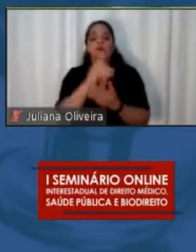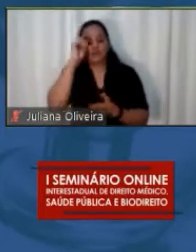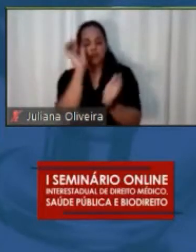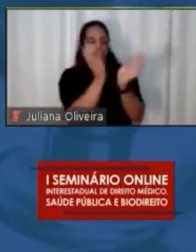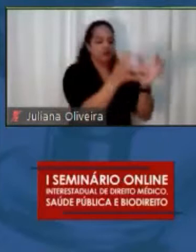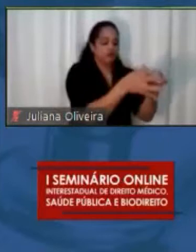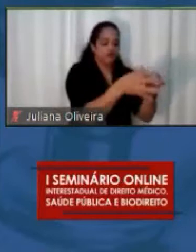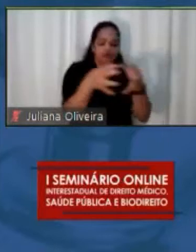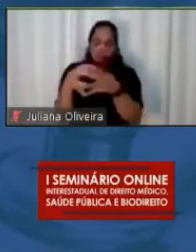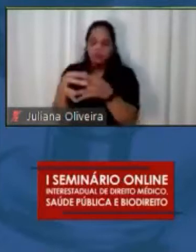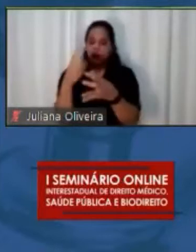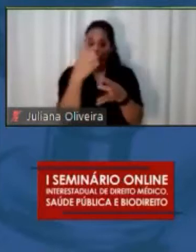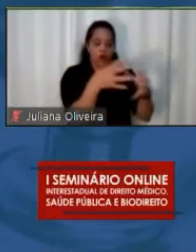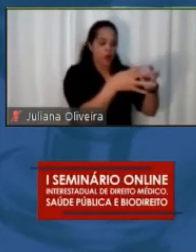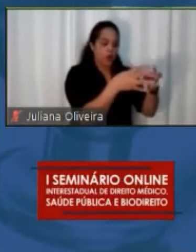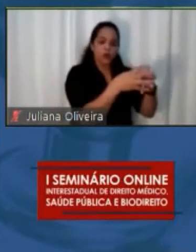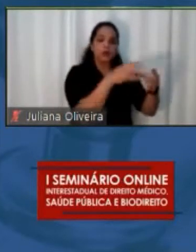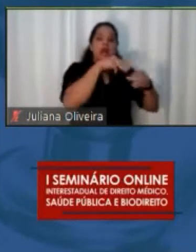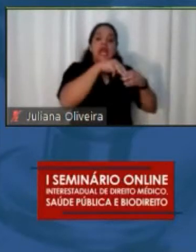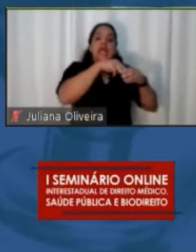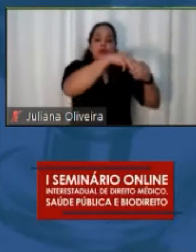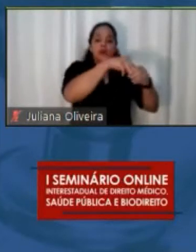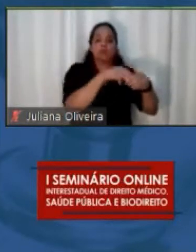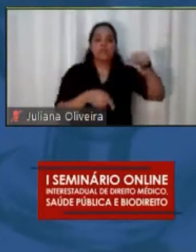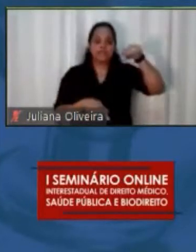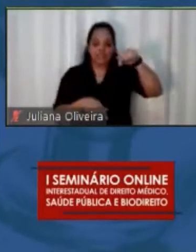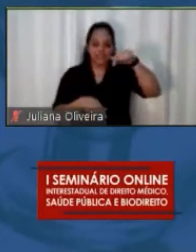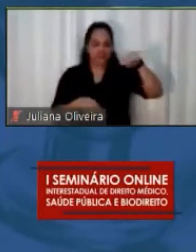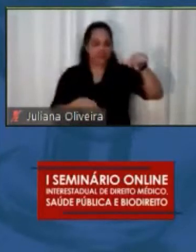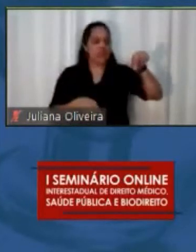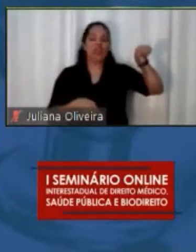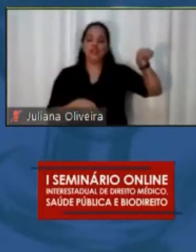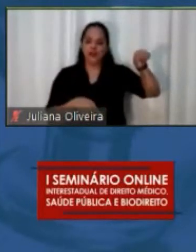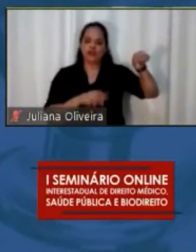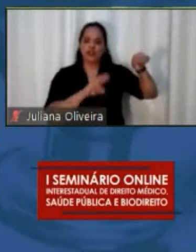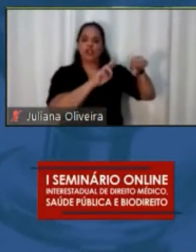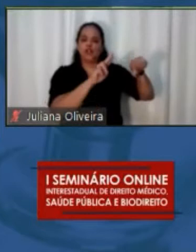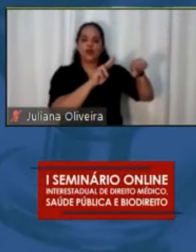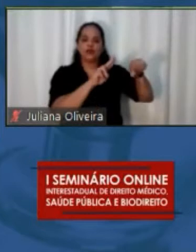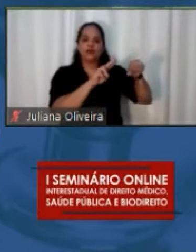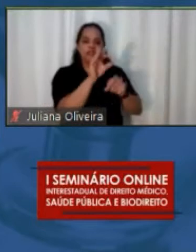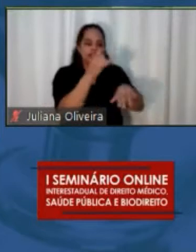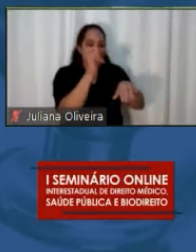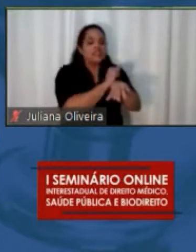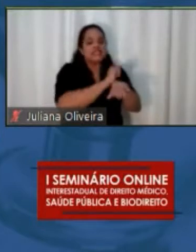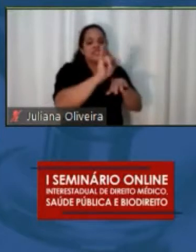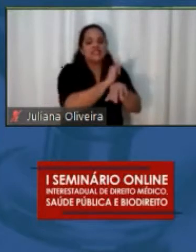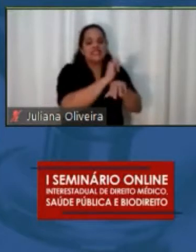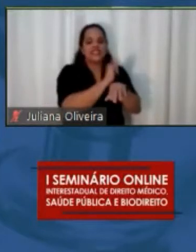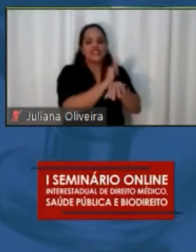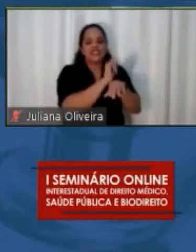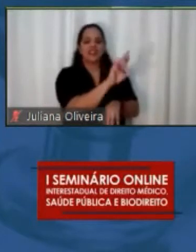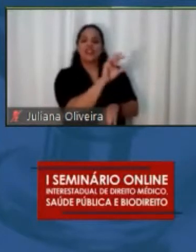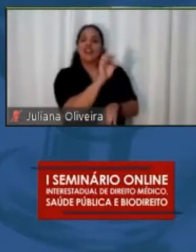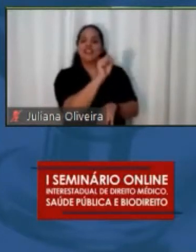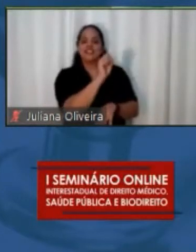com hemoglobina de 7 a 9, chamado de estratégia restritiva. Os pacientes só eram transfundidos